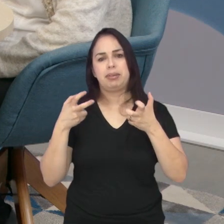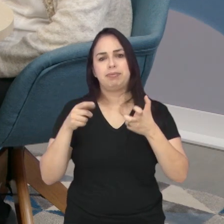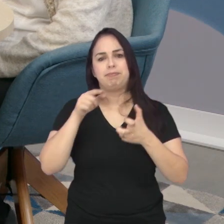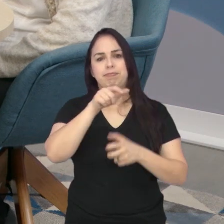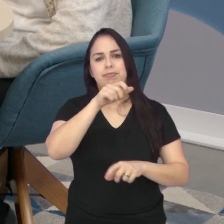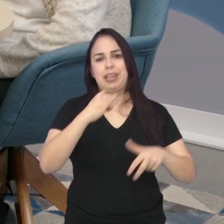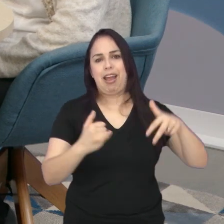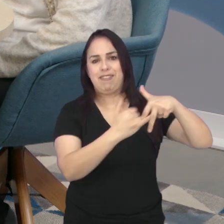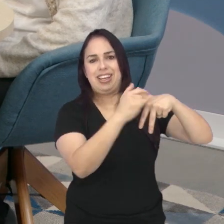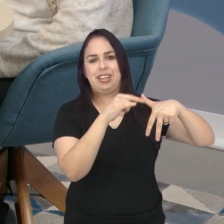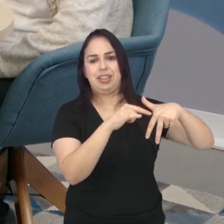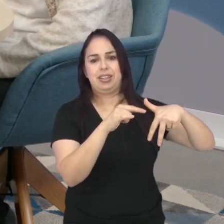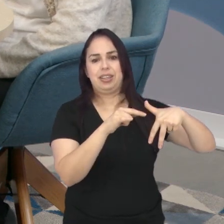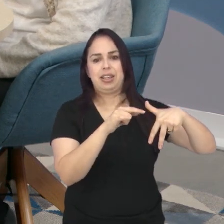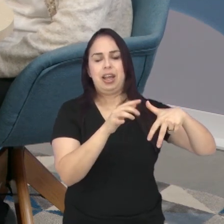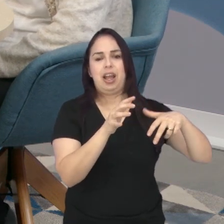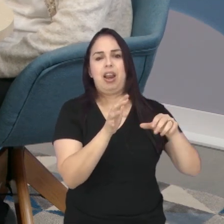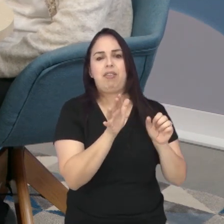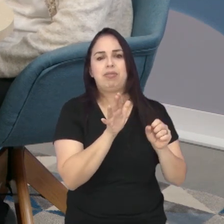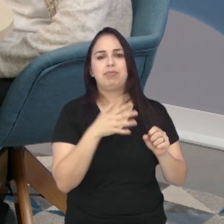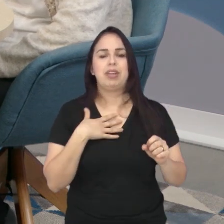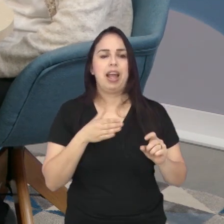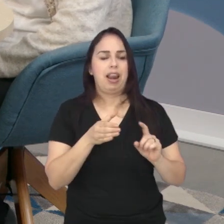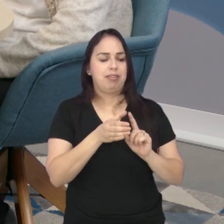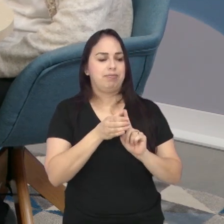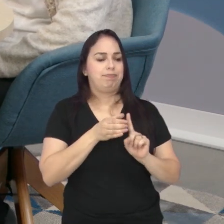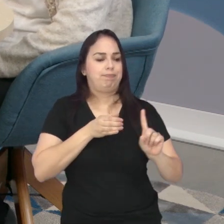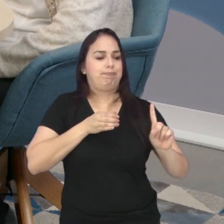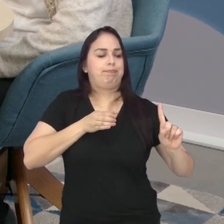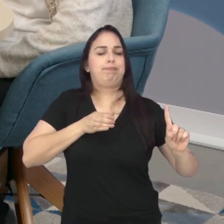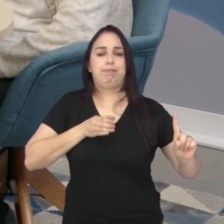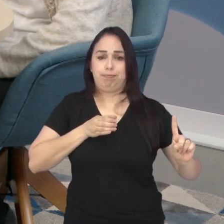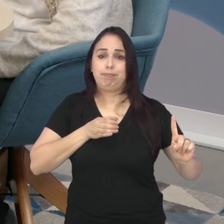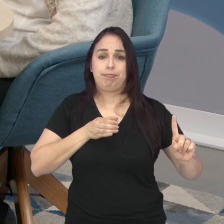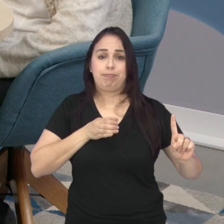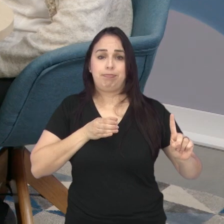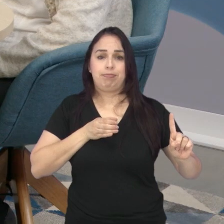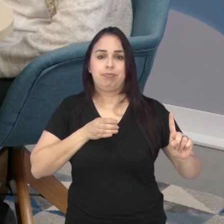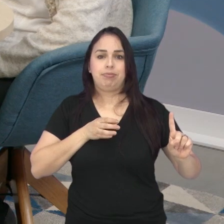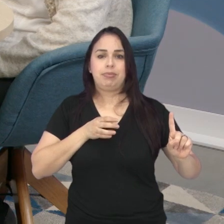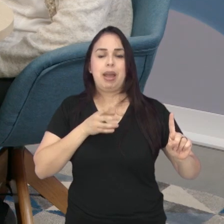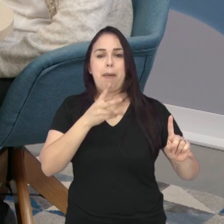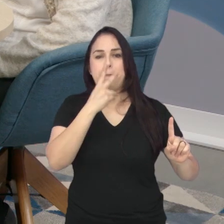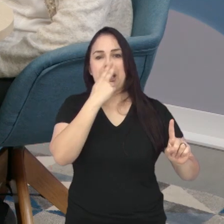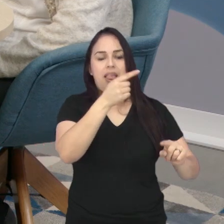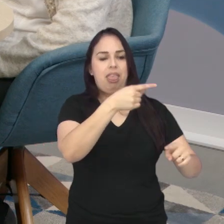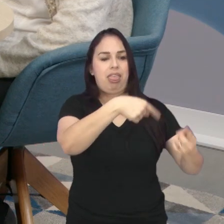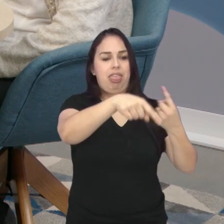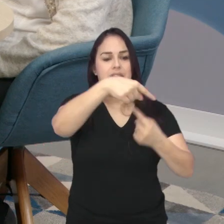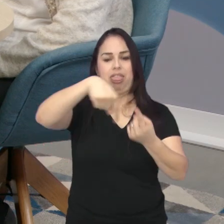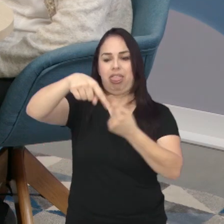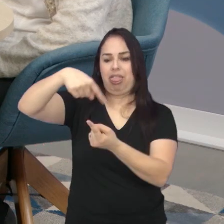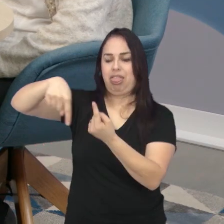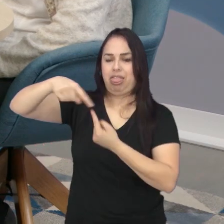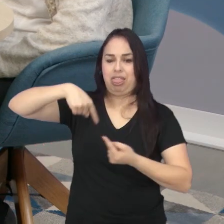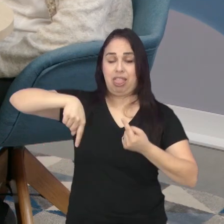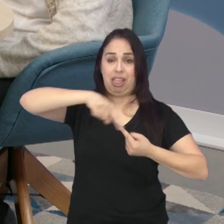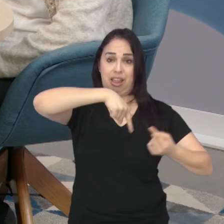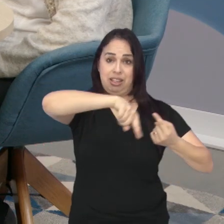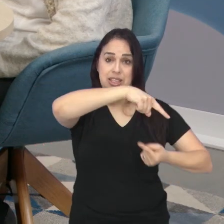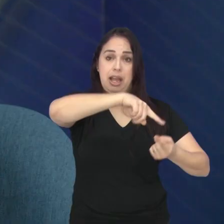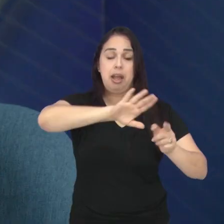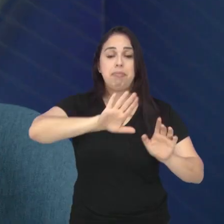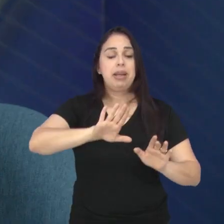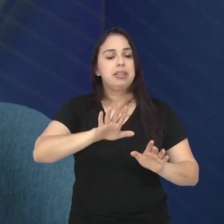né, que a vítima, ela geralmente fica excluída de amigos, da sociedade, é um ciclo, né, quando ela tá num relacionamento abusivo,